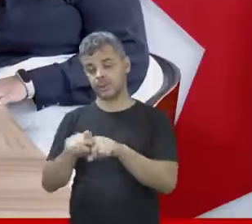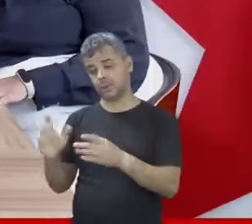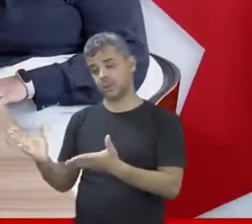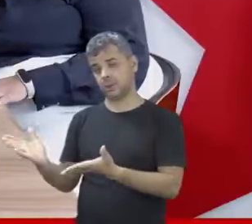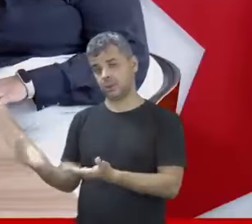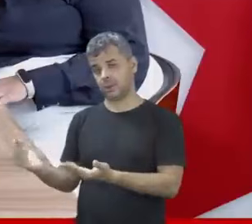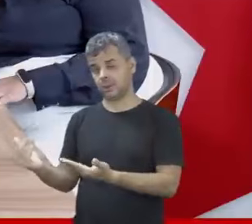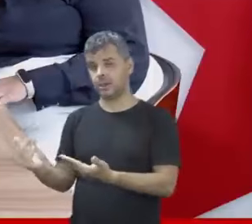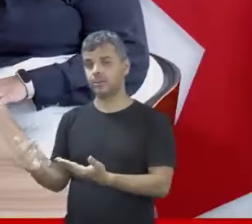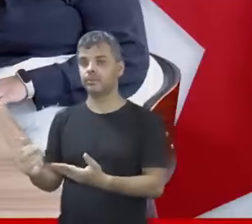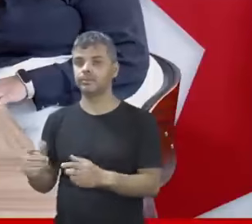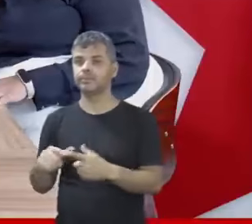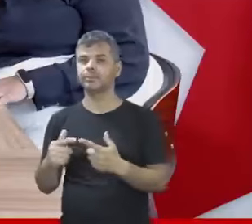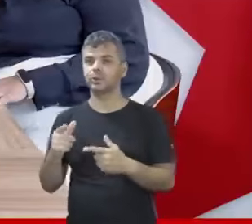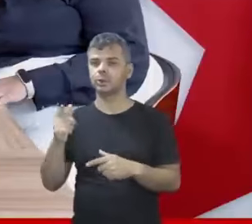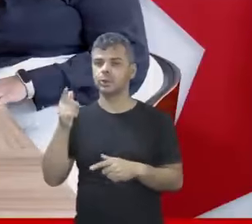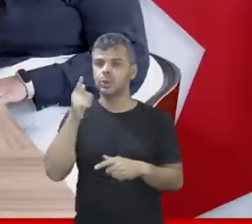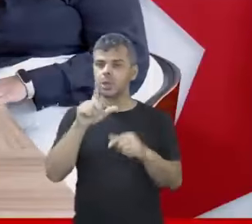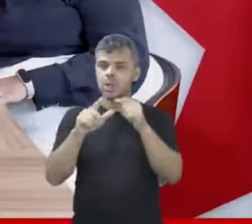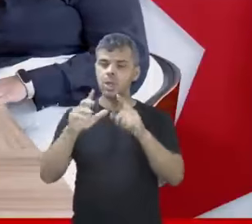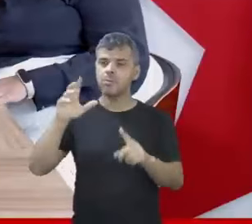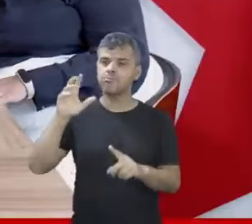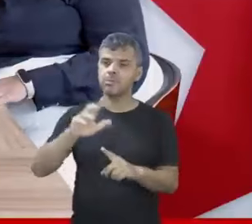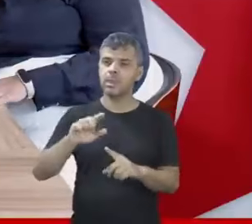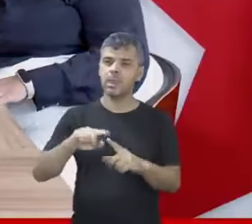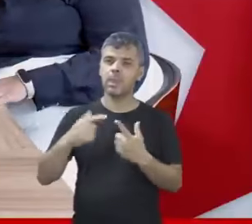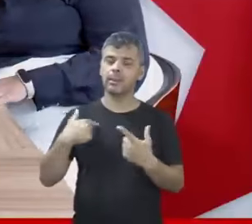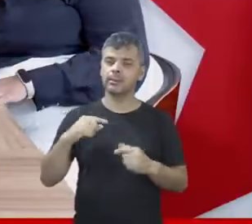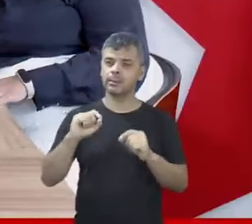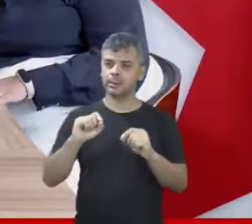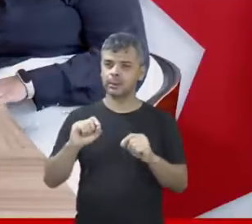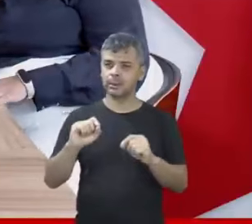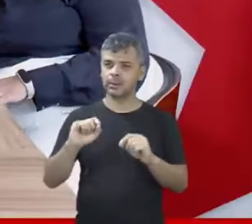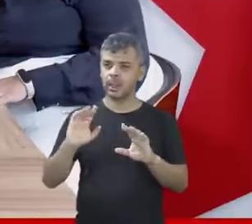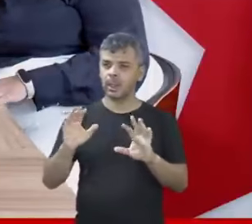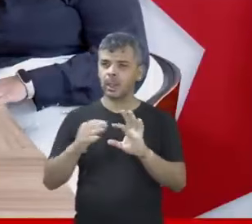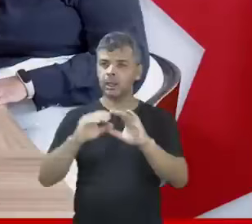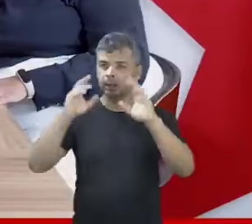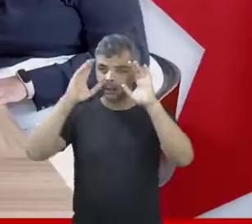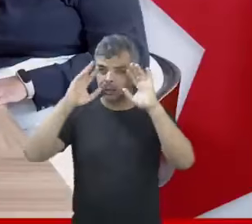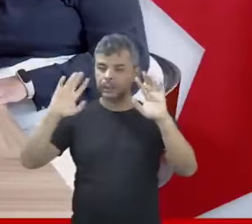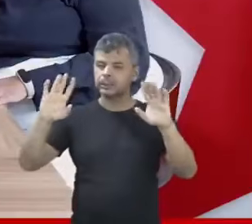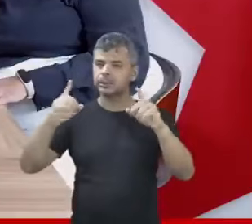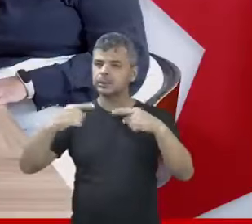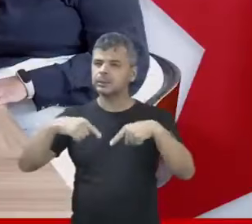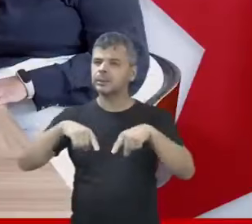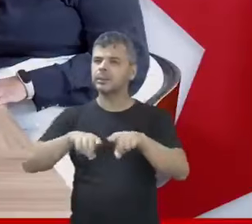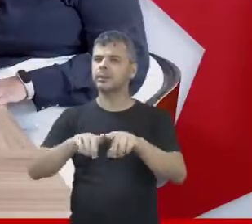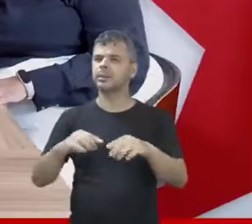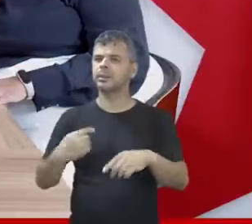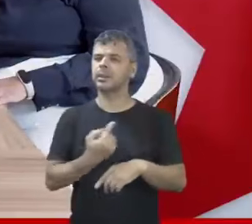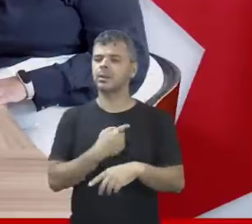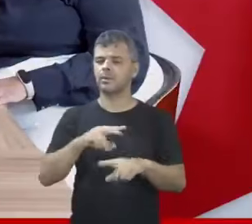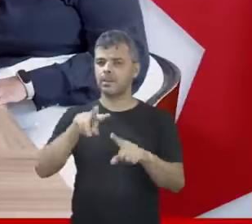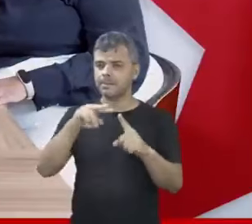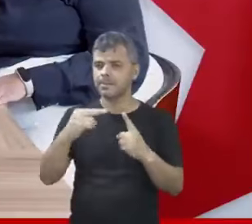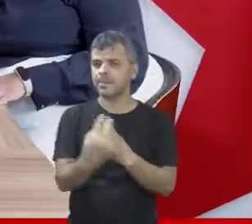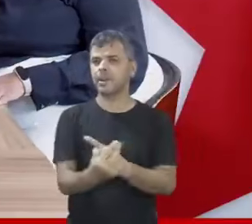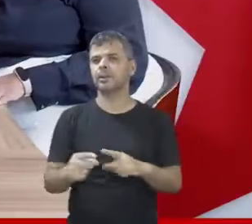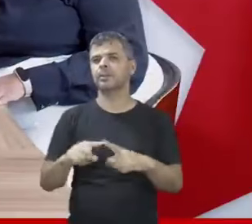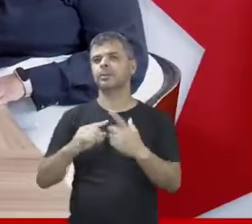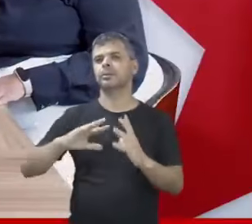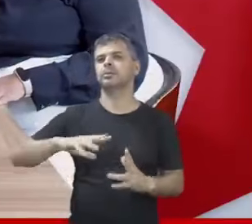que estão sendo tão impactadas e que a gente começa aqui a sonhar, né, junto a novas perspectivas aí